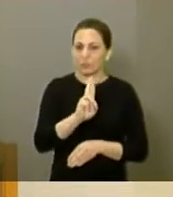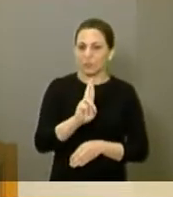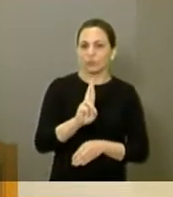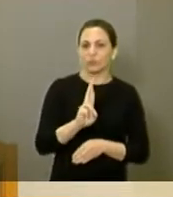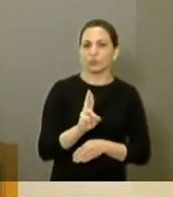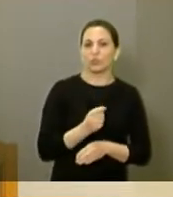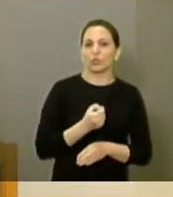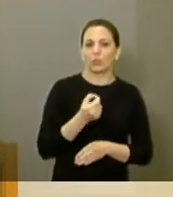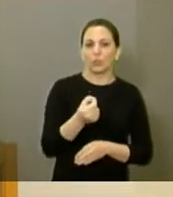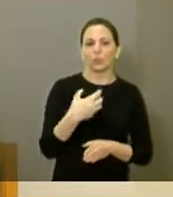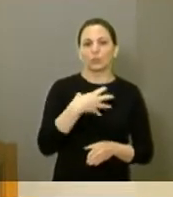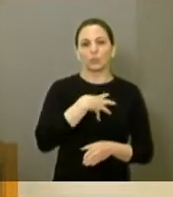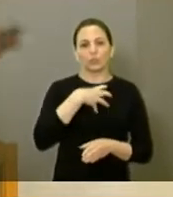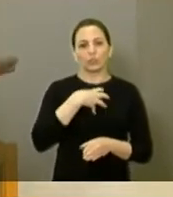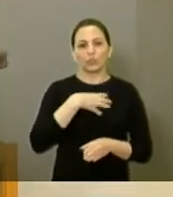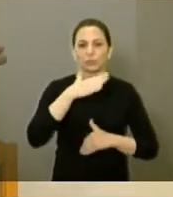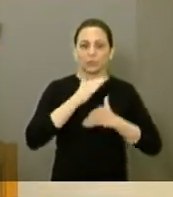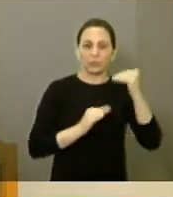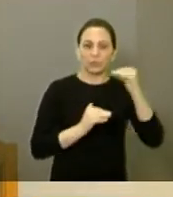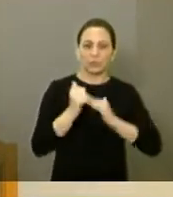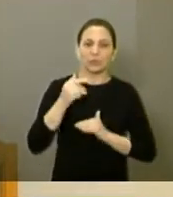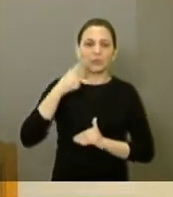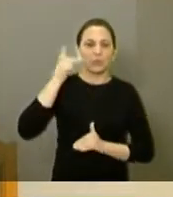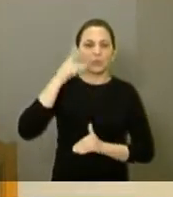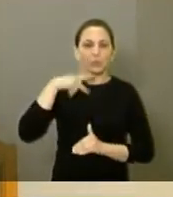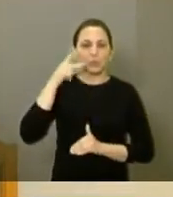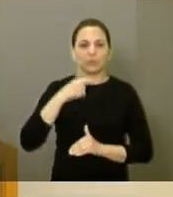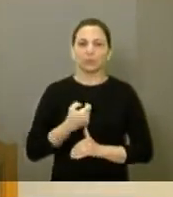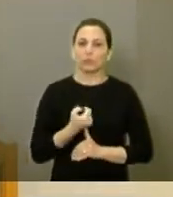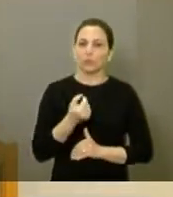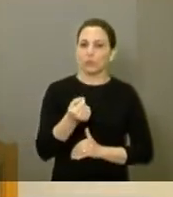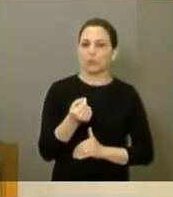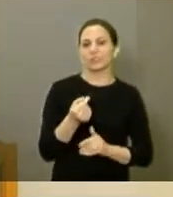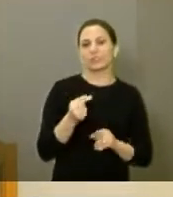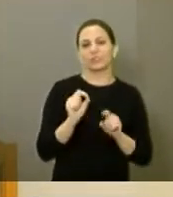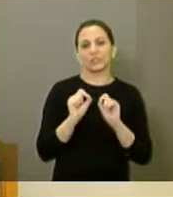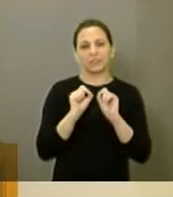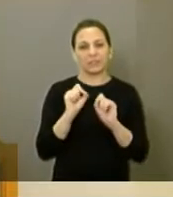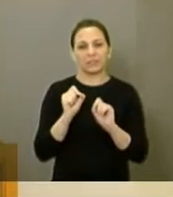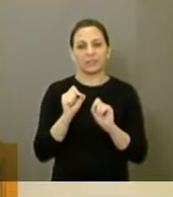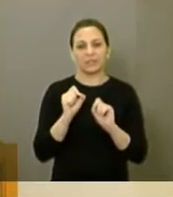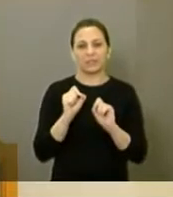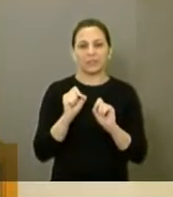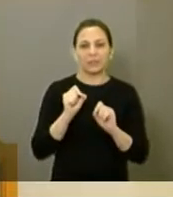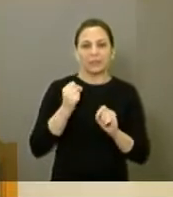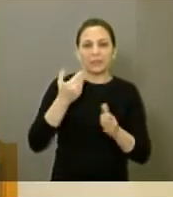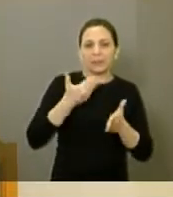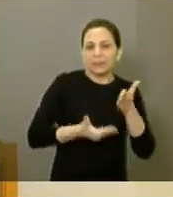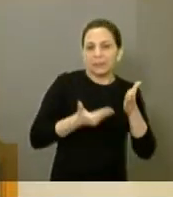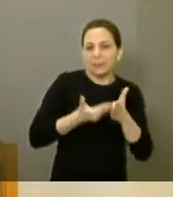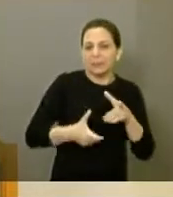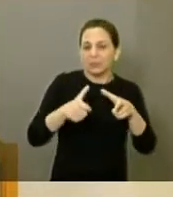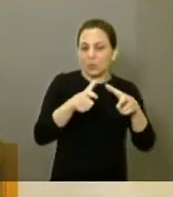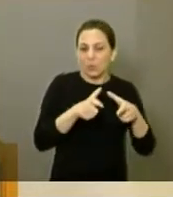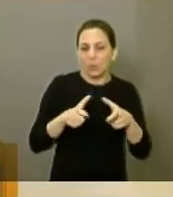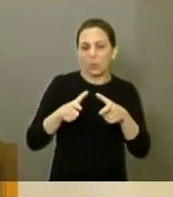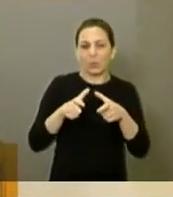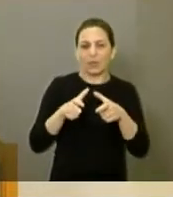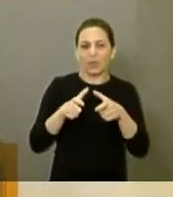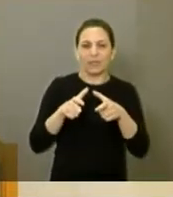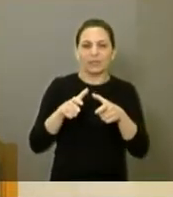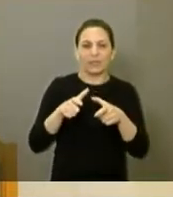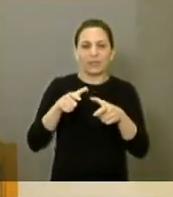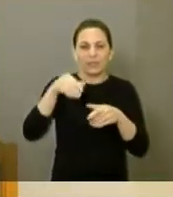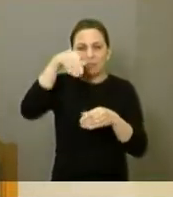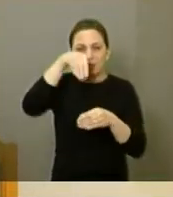esse tipo de prática política que quase que parece perder é cada vez mais perder lugar dentro